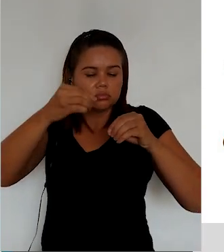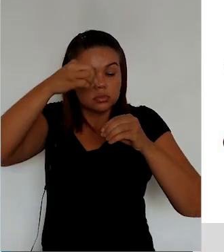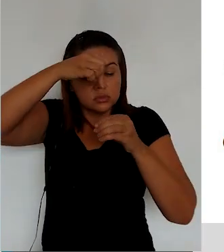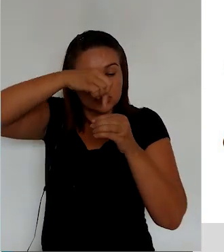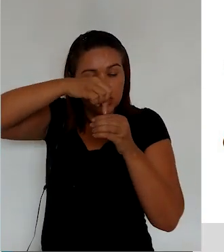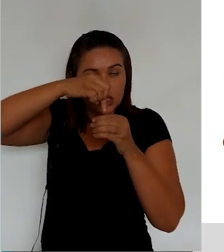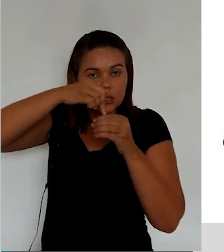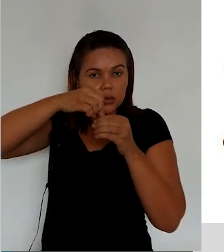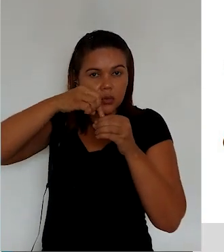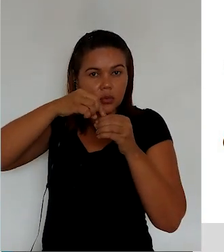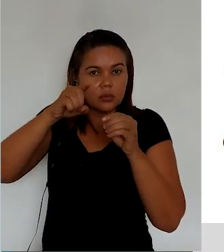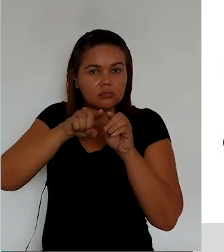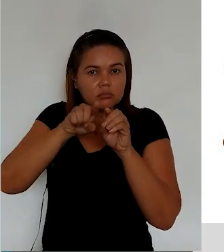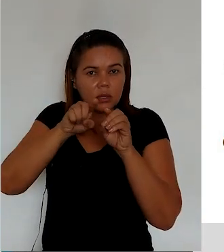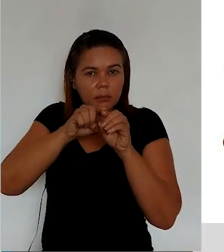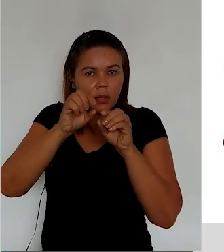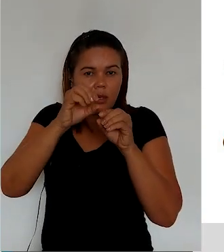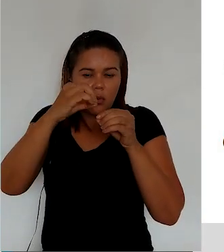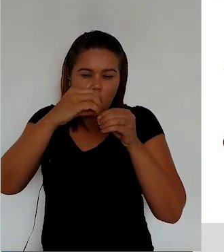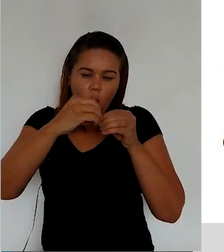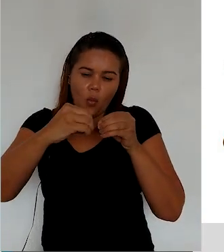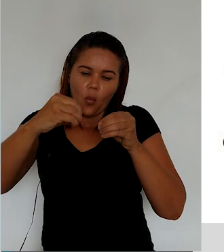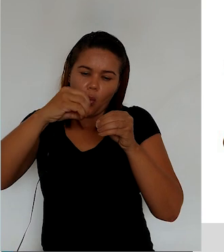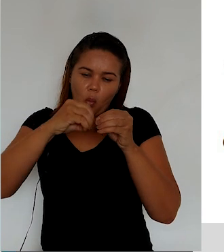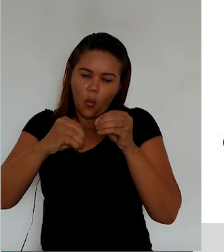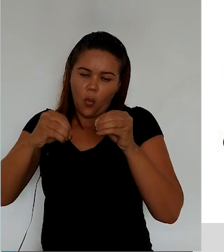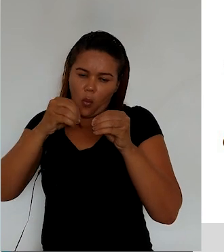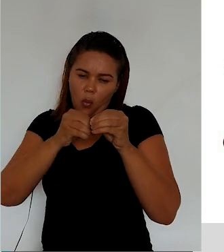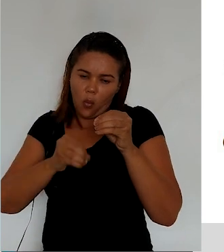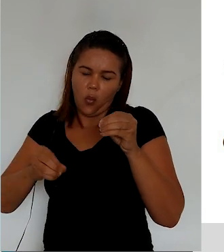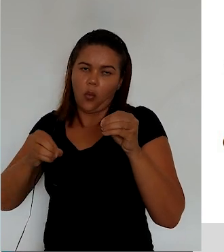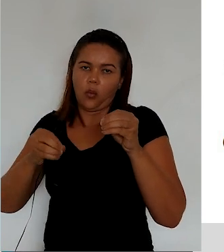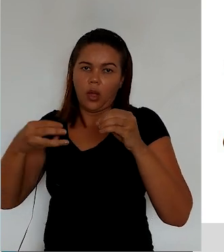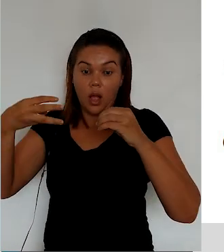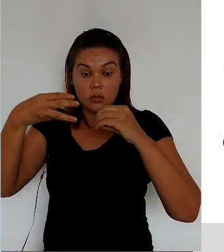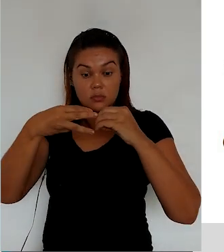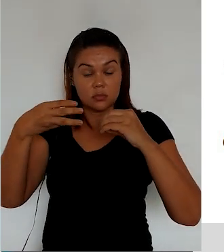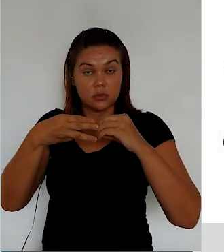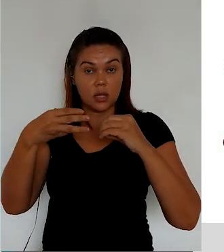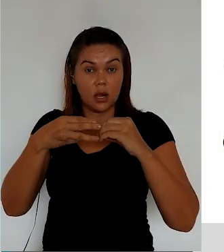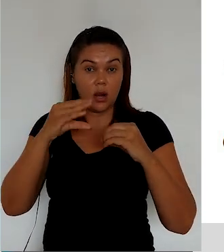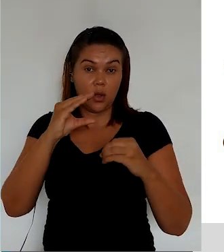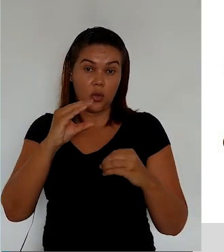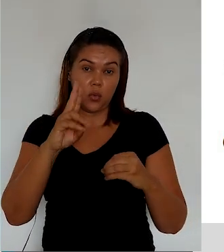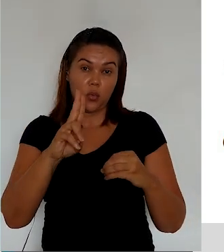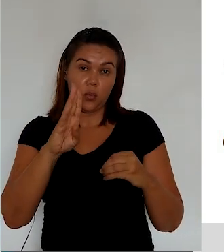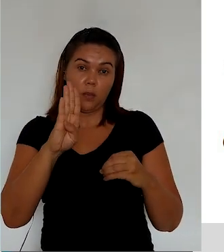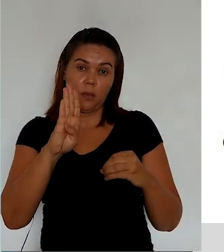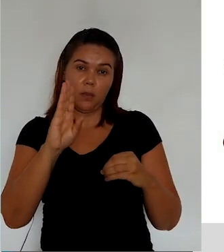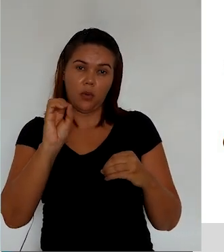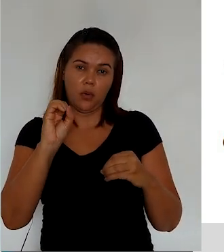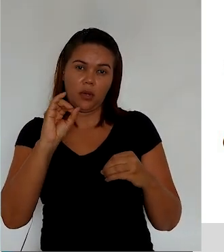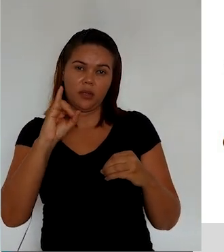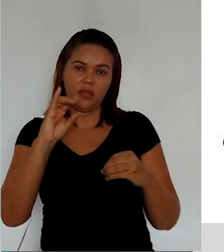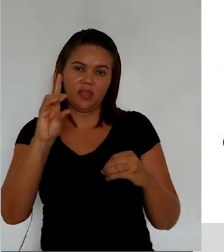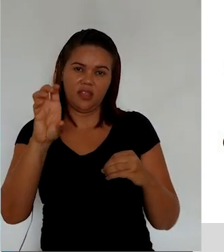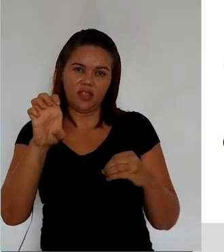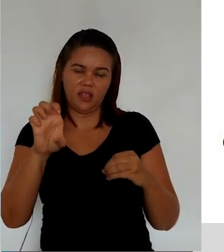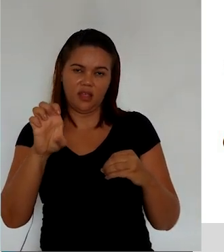Estas células são cuboides e apresentam microvilos em sua superfície